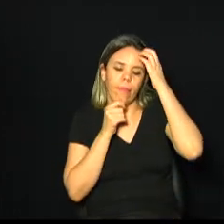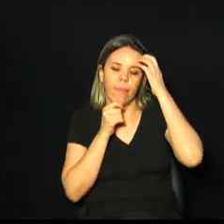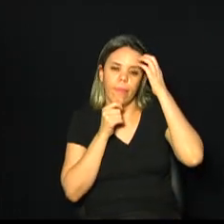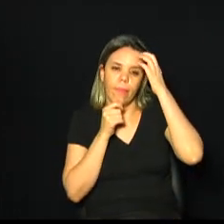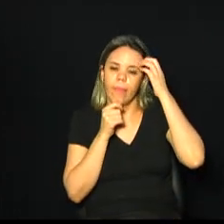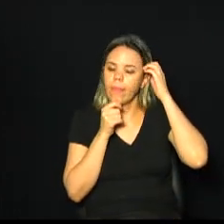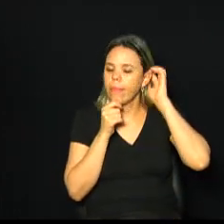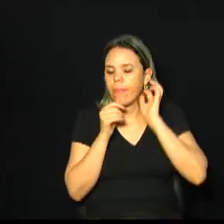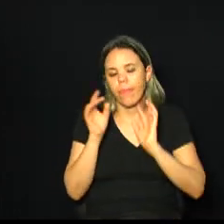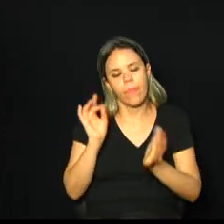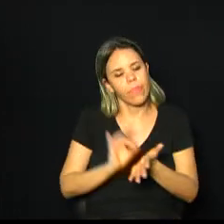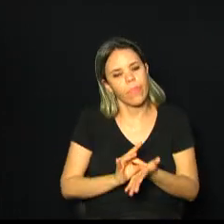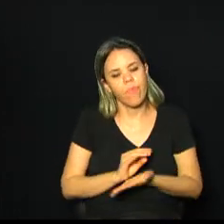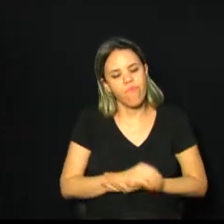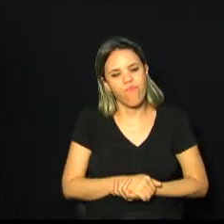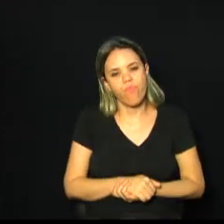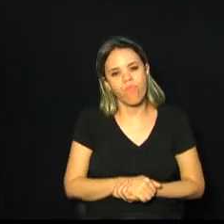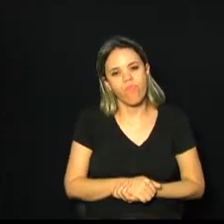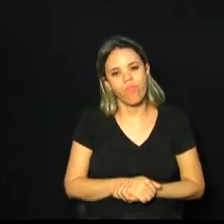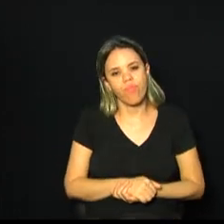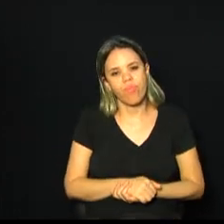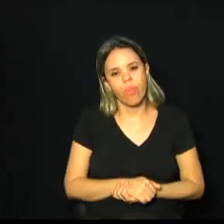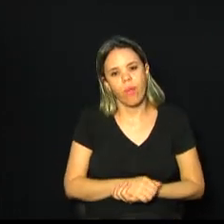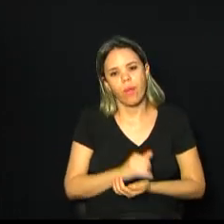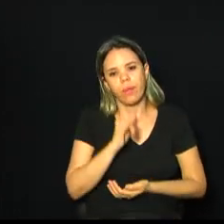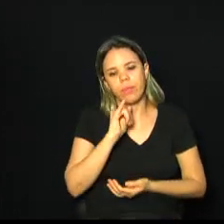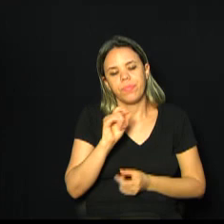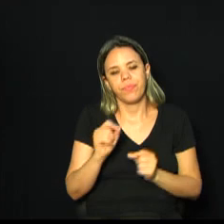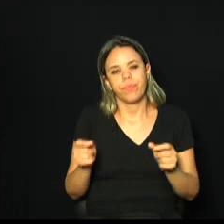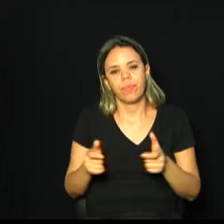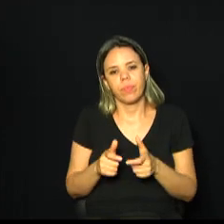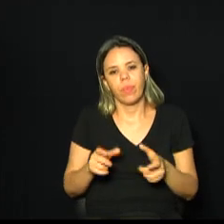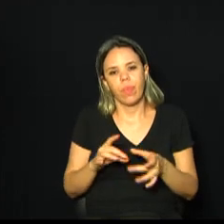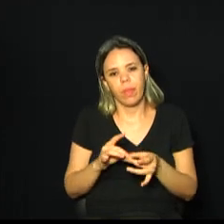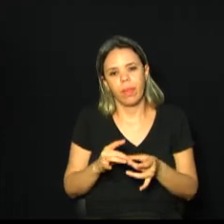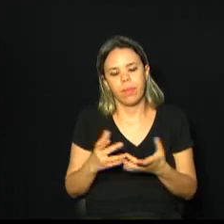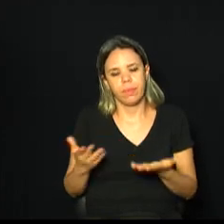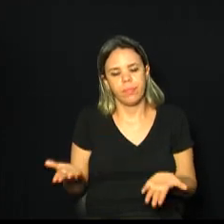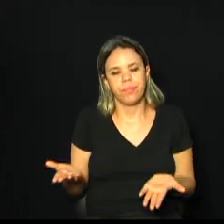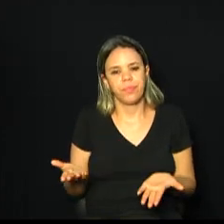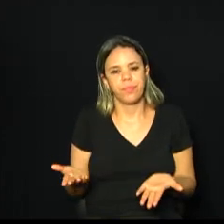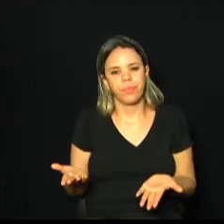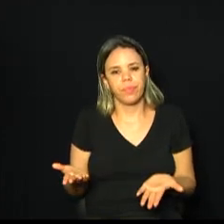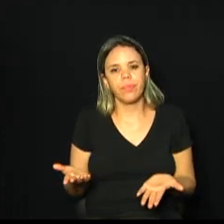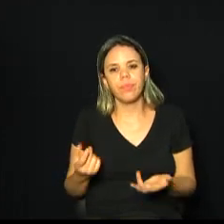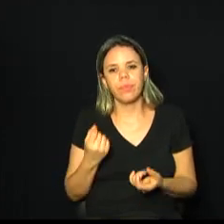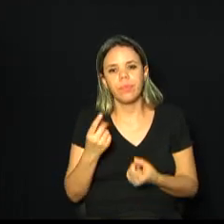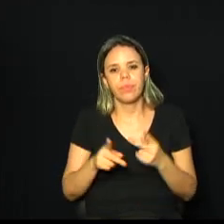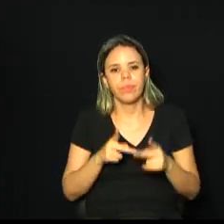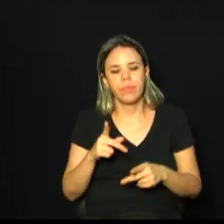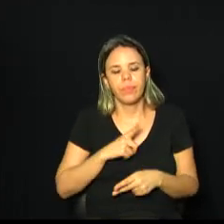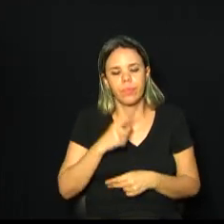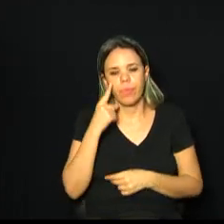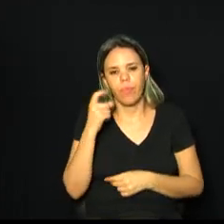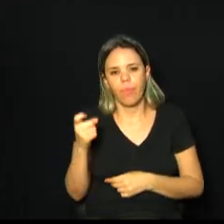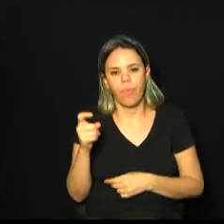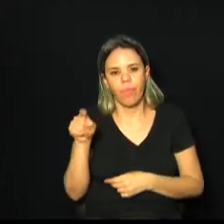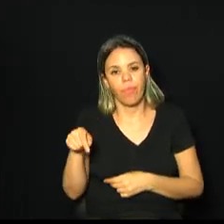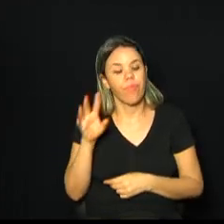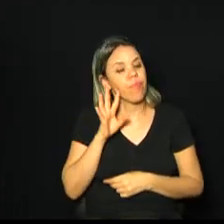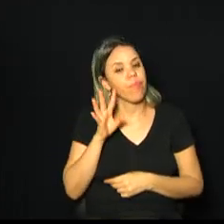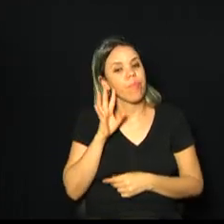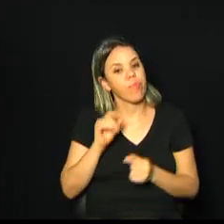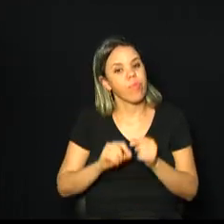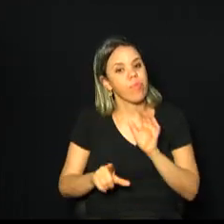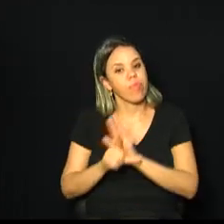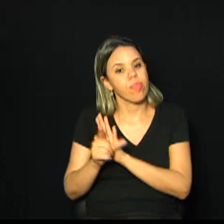forma efetiva. Isso foi dito en passant. E algumas pessoas que tinham interesse, que legal, fizeram uma